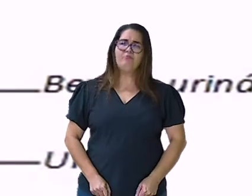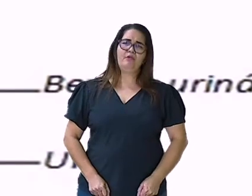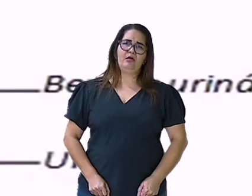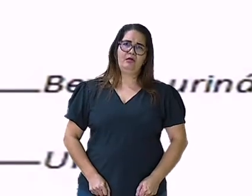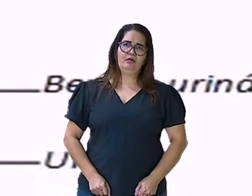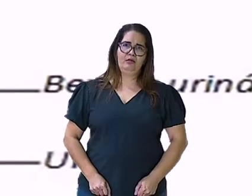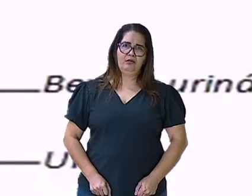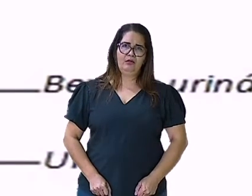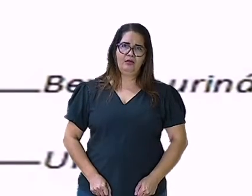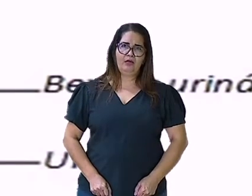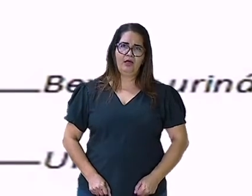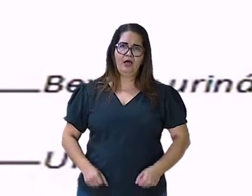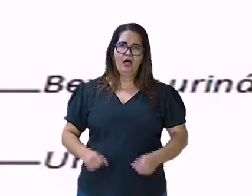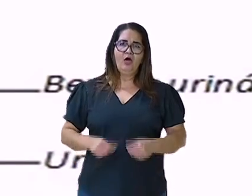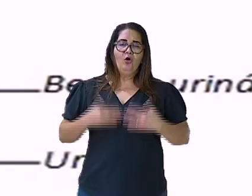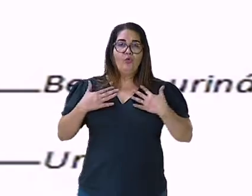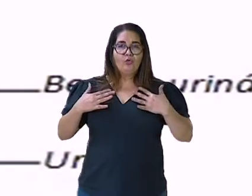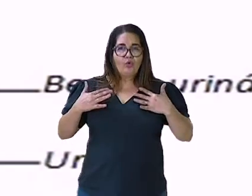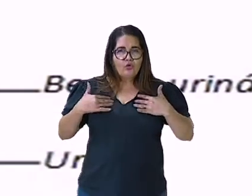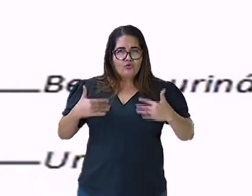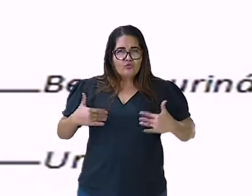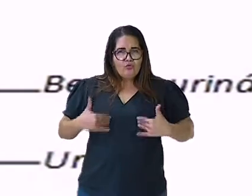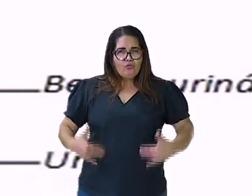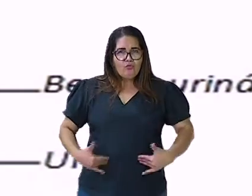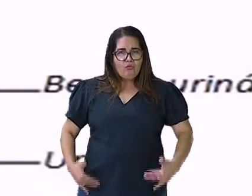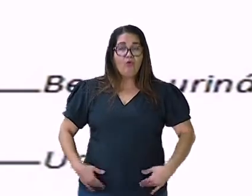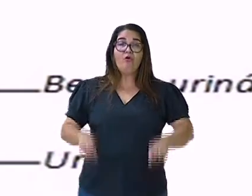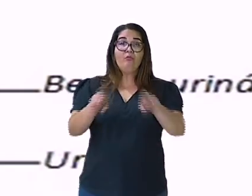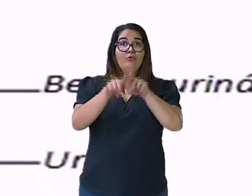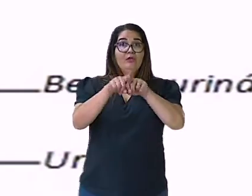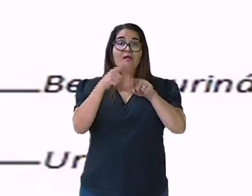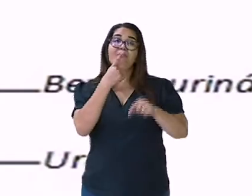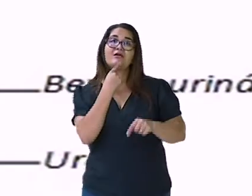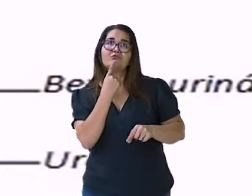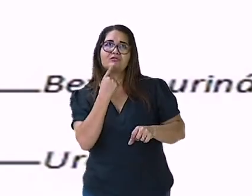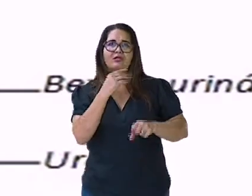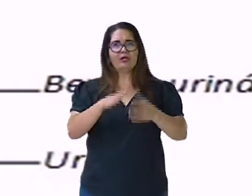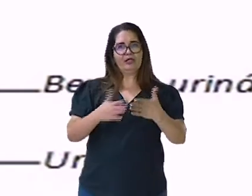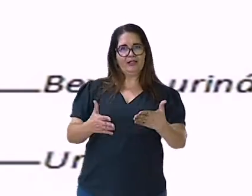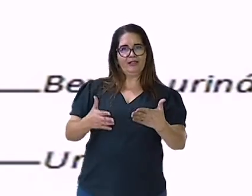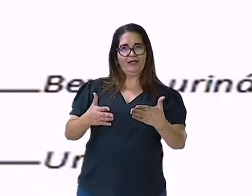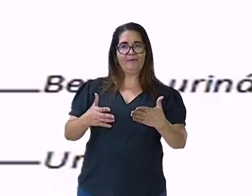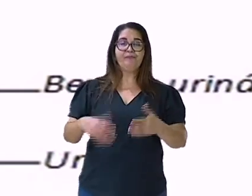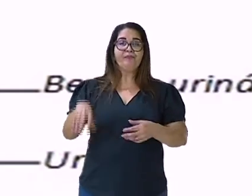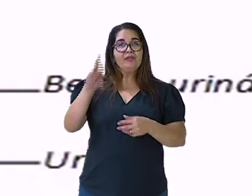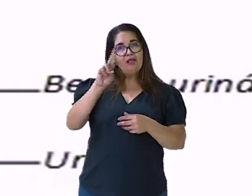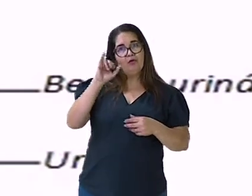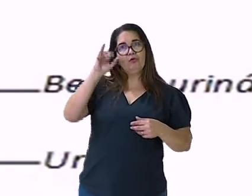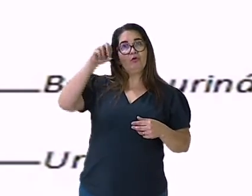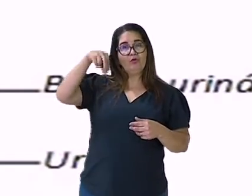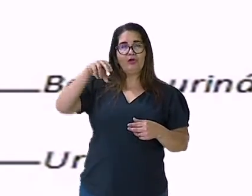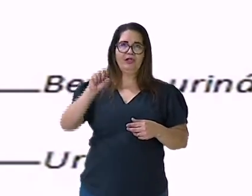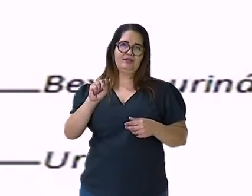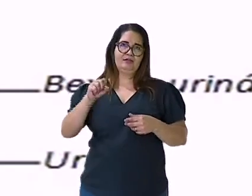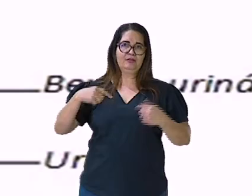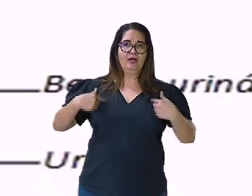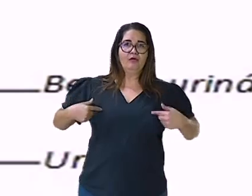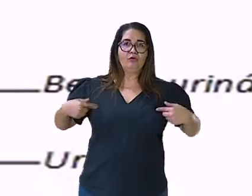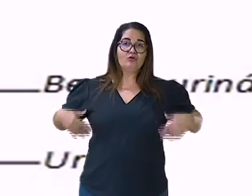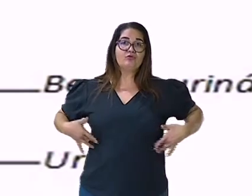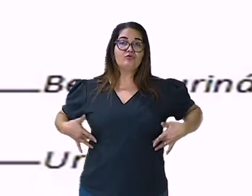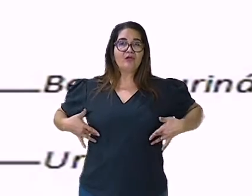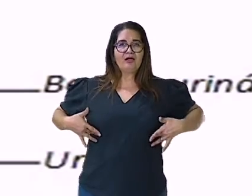sangue. Ele vai fazer toda uma função como se fosse o rim. Então, ele é chamado de rim artificial.